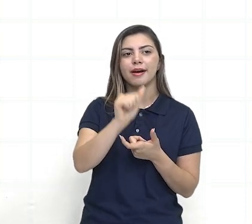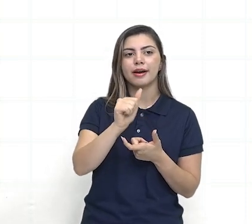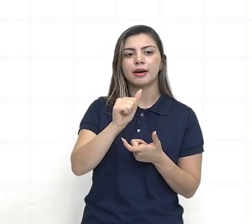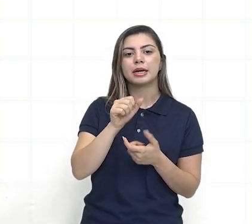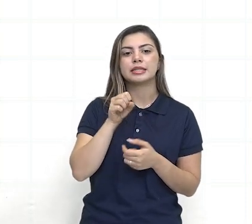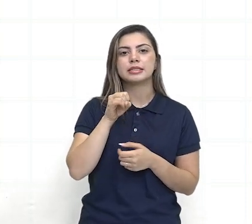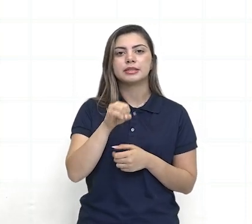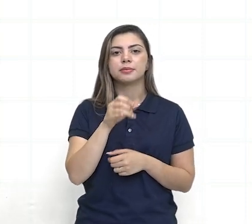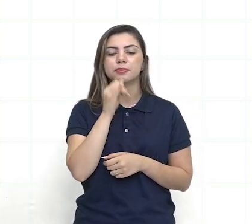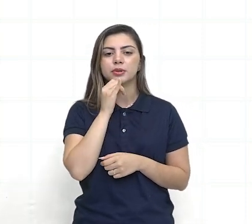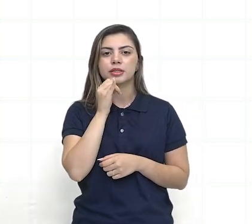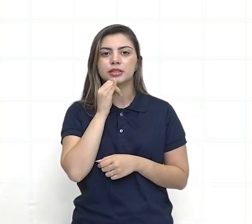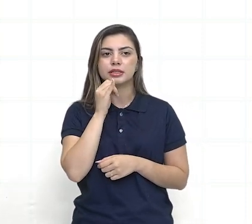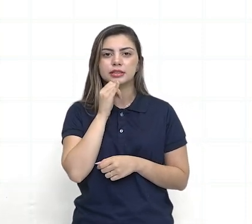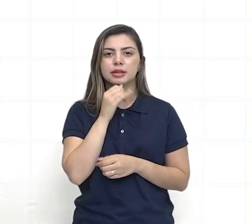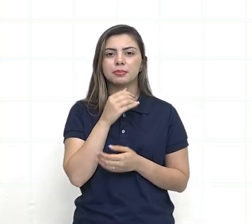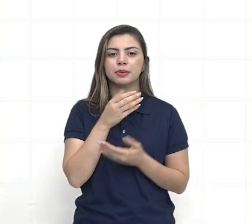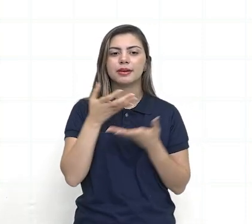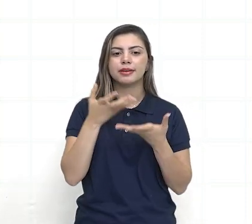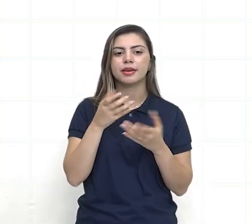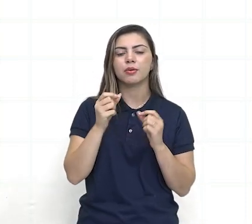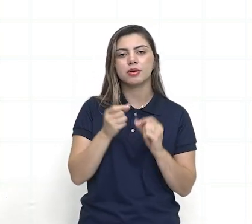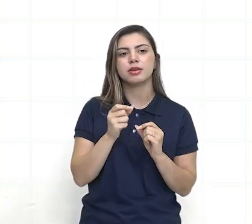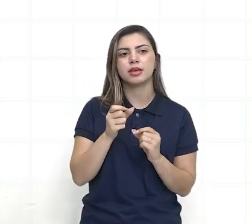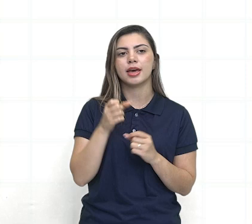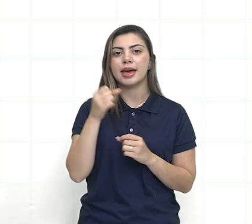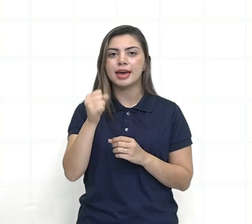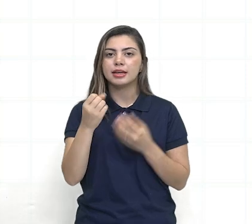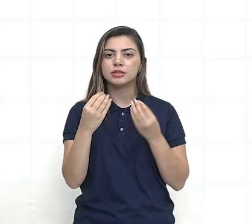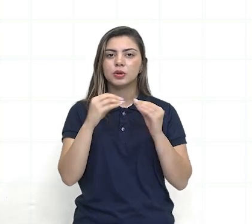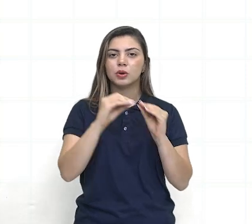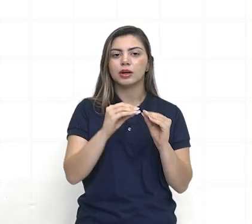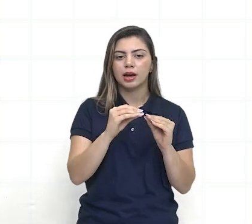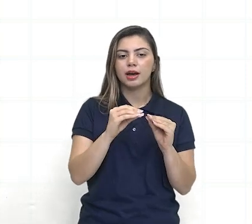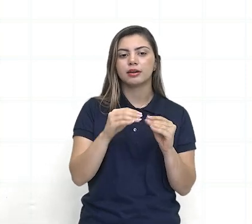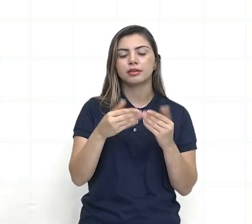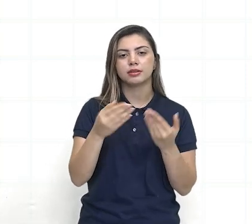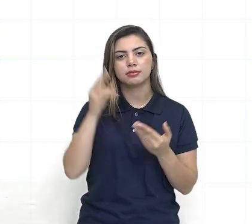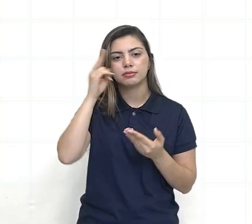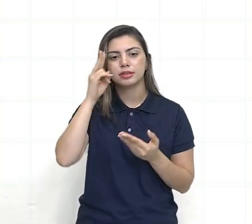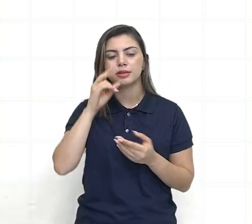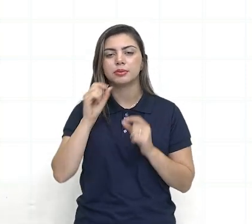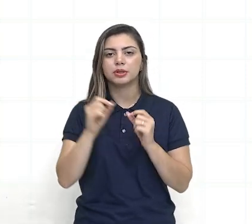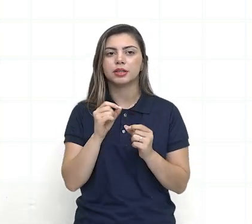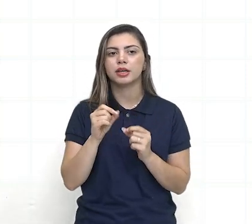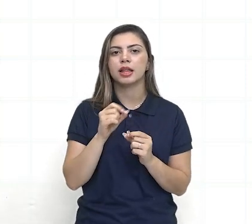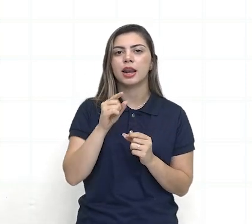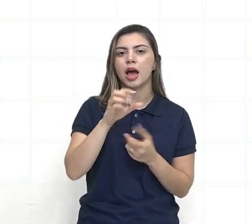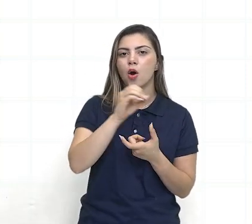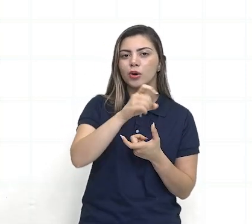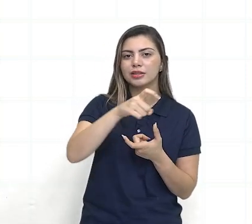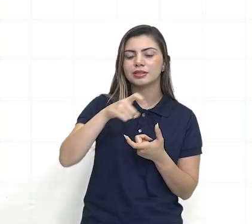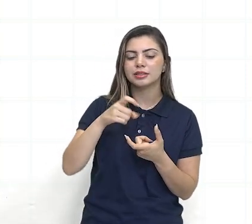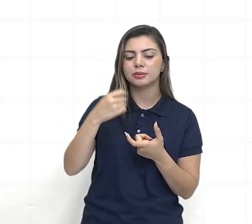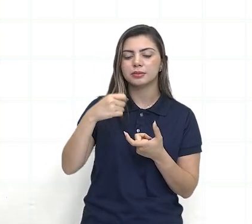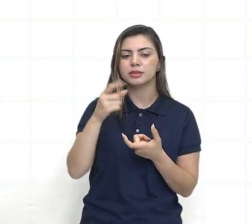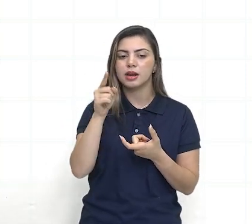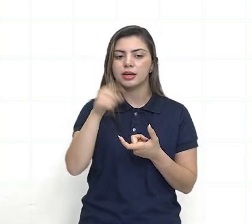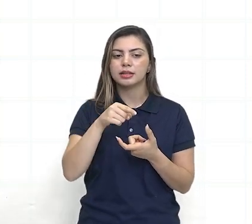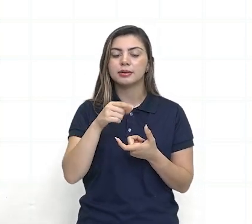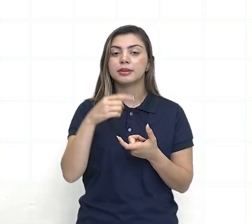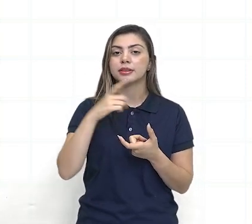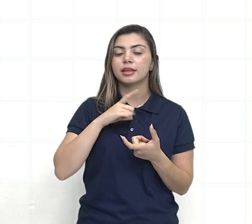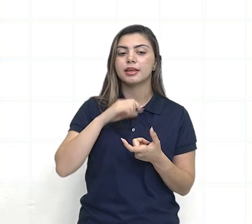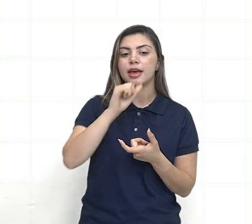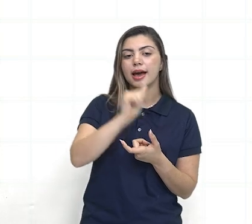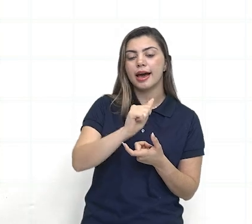plural, só faz. Lembre-se, as oxítonas acentuadas são aquelas que terminam em A, E, O, seguidas ou não de